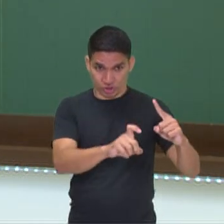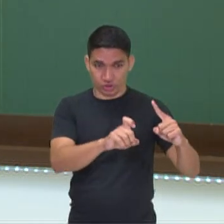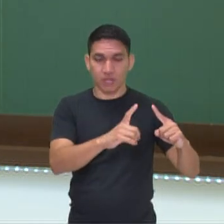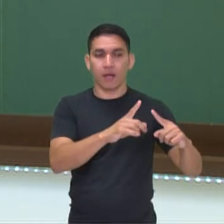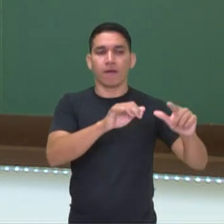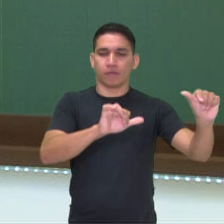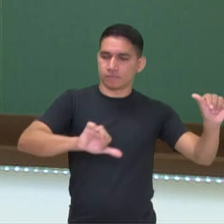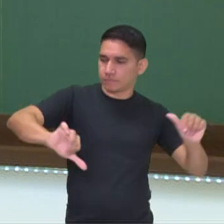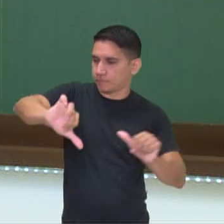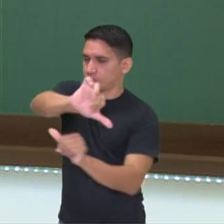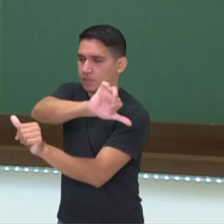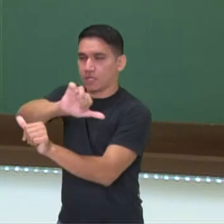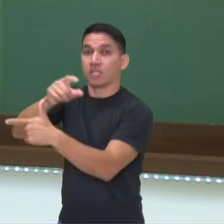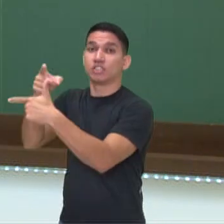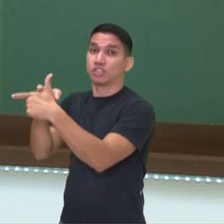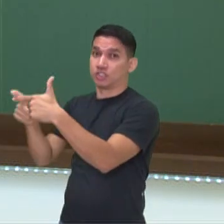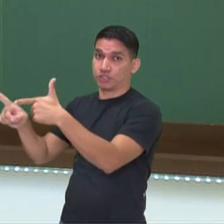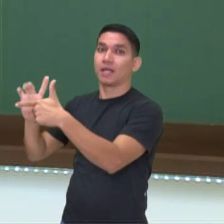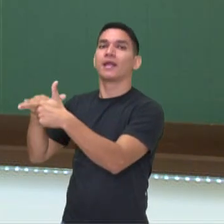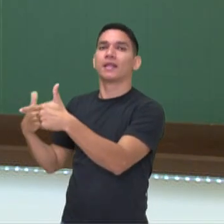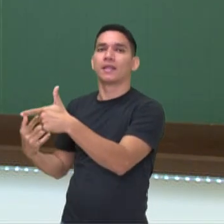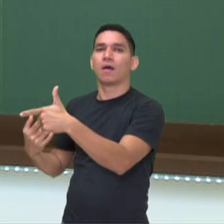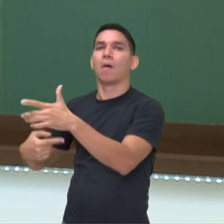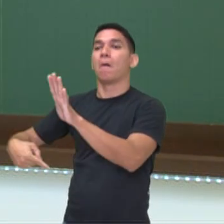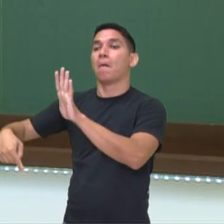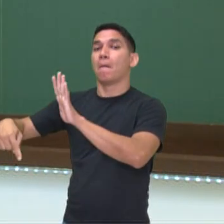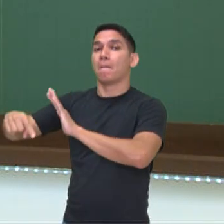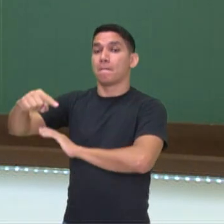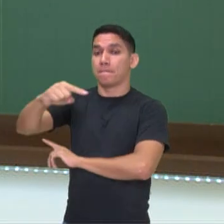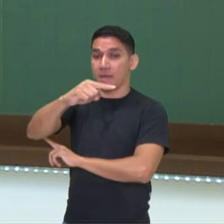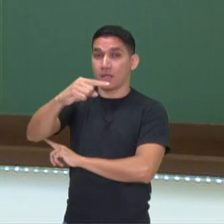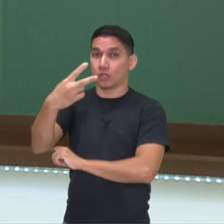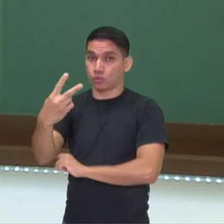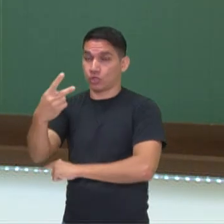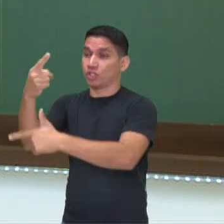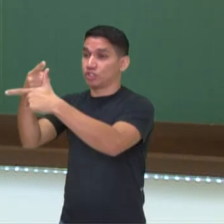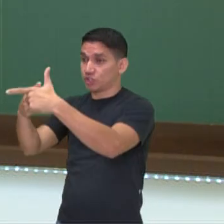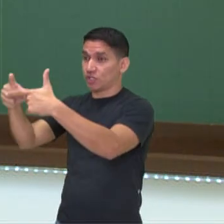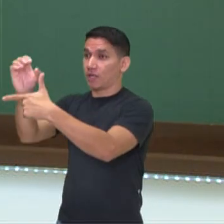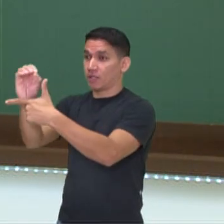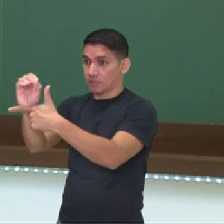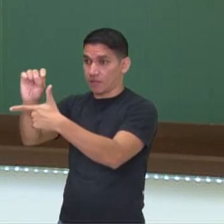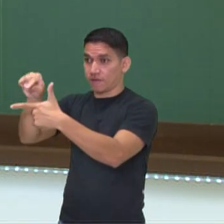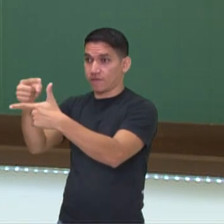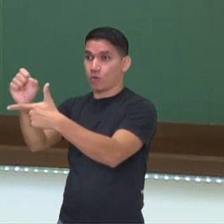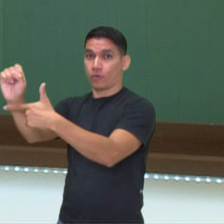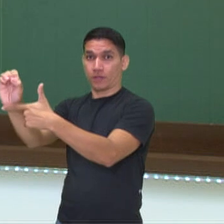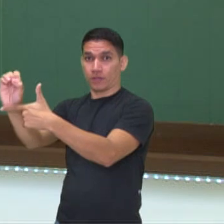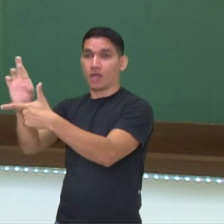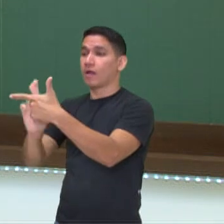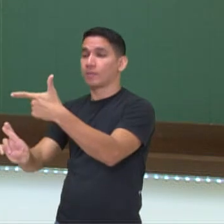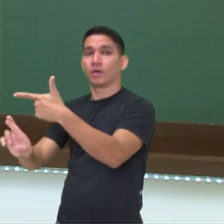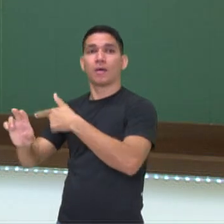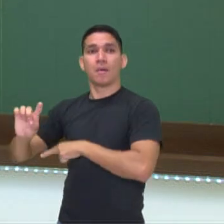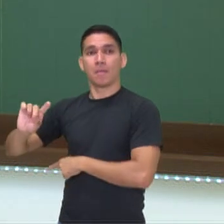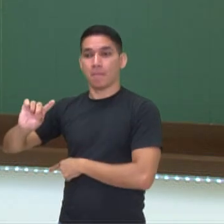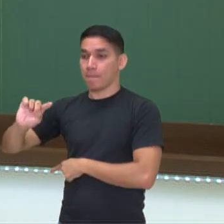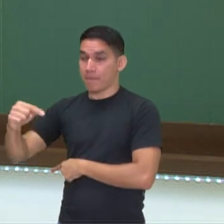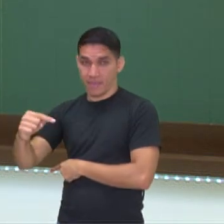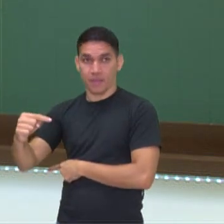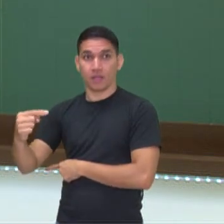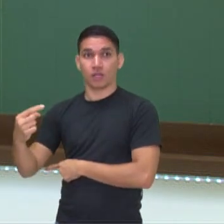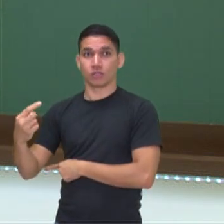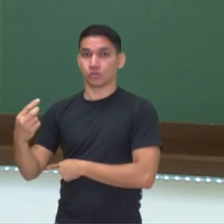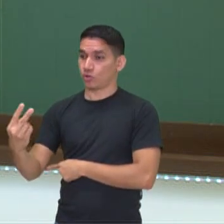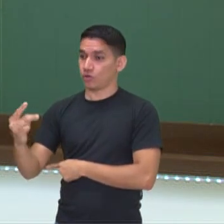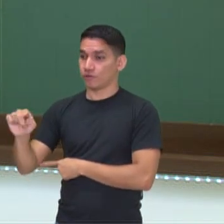passa dividindo. Então, vai ficar menos 2 divididos por 0,80, que é menos 2,5, que é a raiz